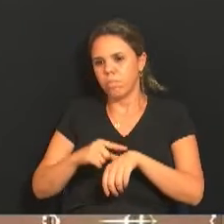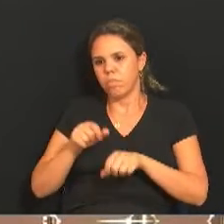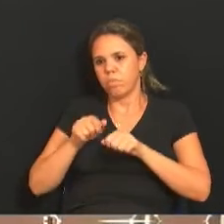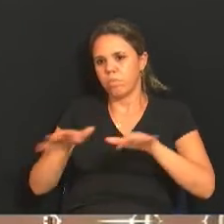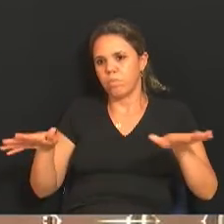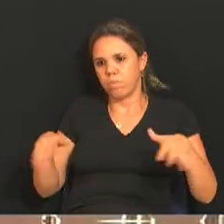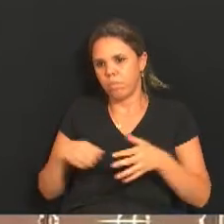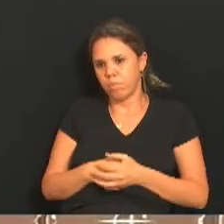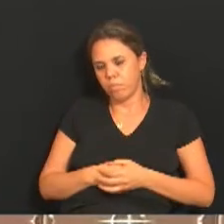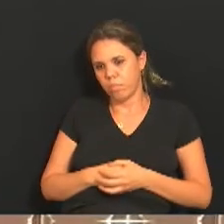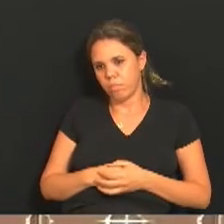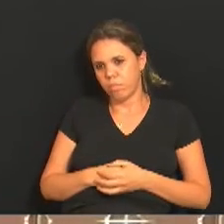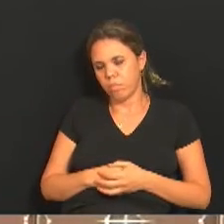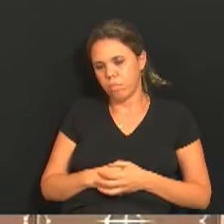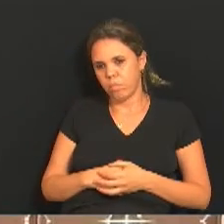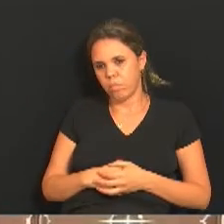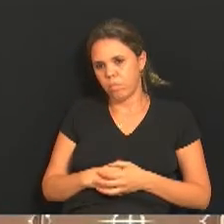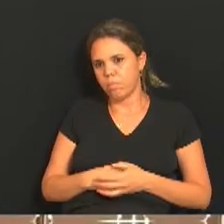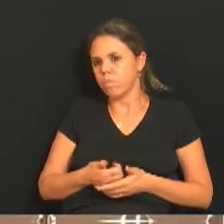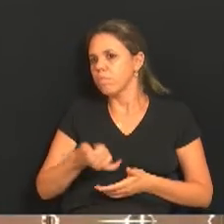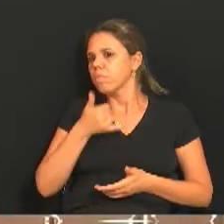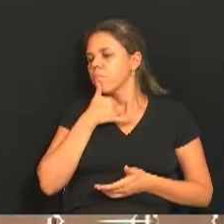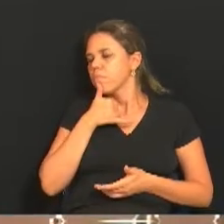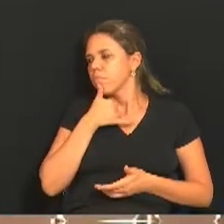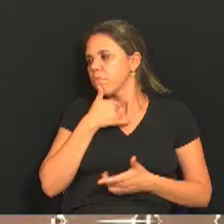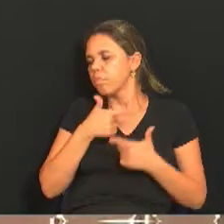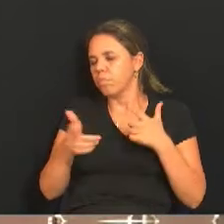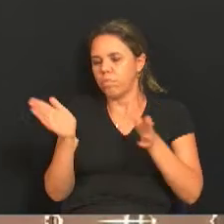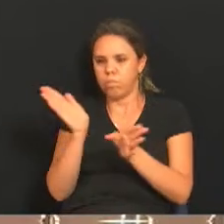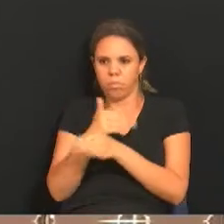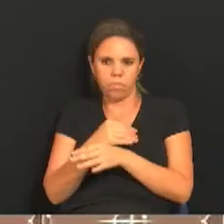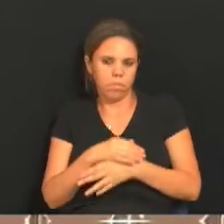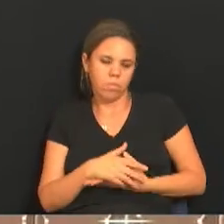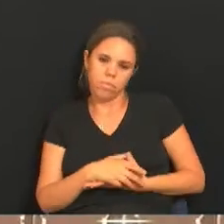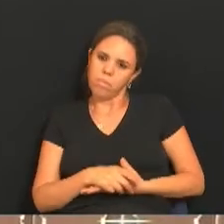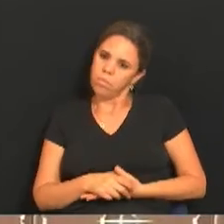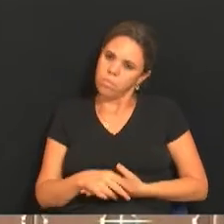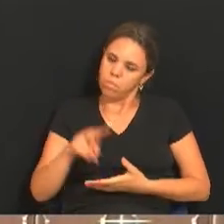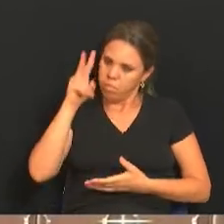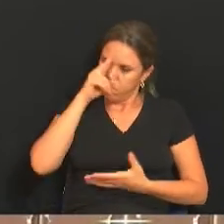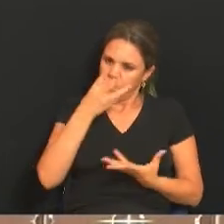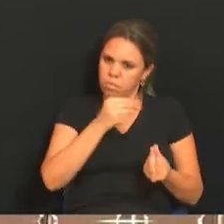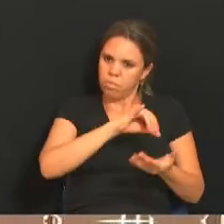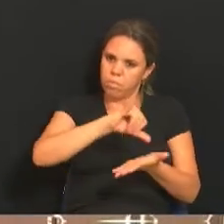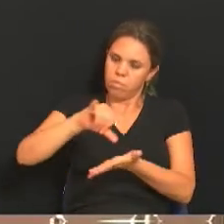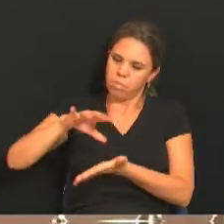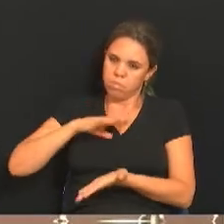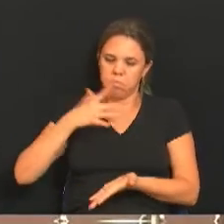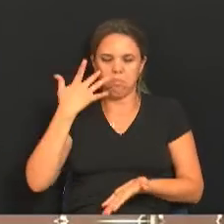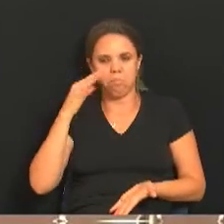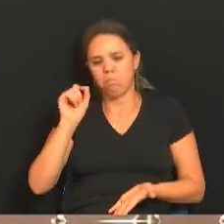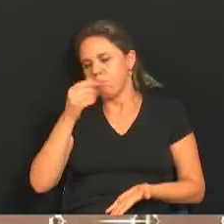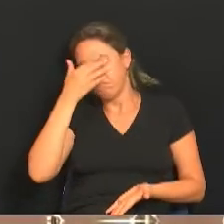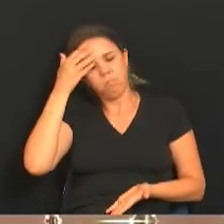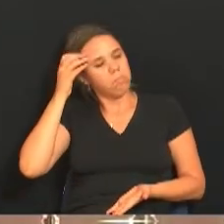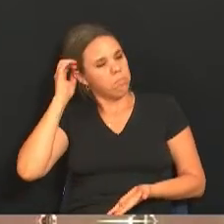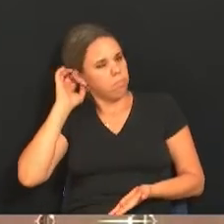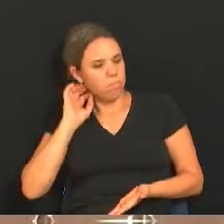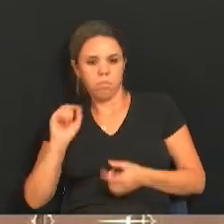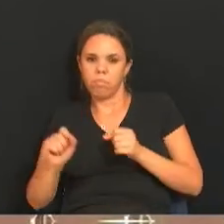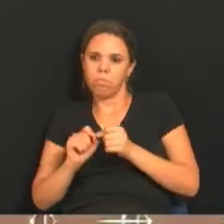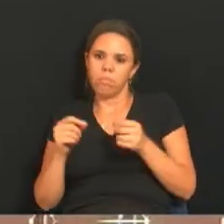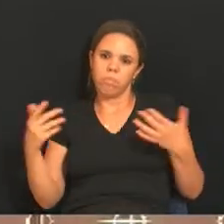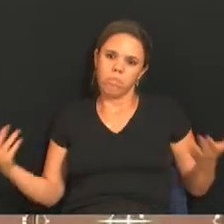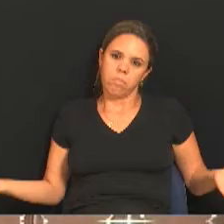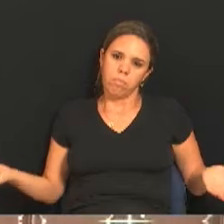distribuição e que era, infelizmente, desorganizada, gente vindo de várias cidades, a gente não sabia quem era, né, o que